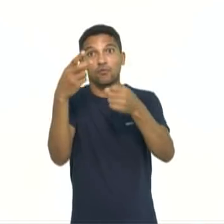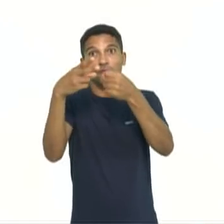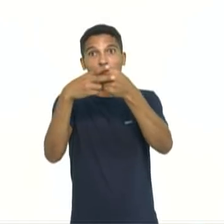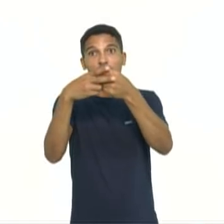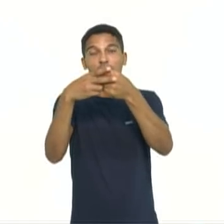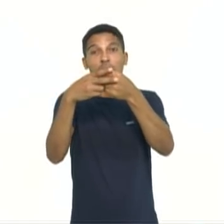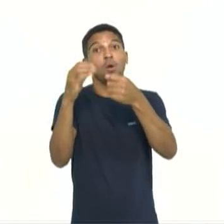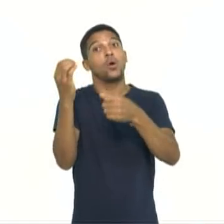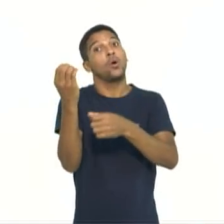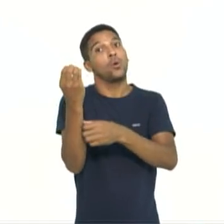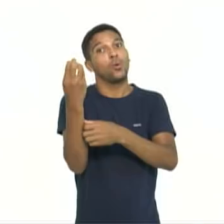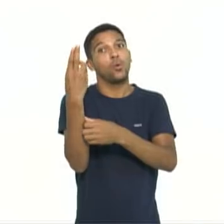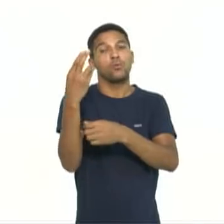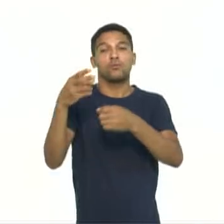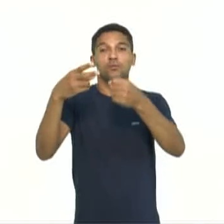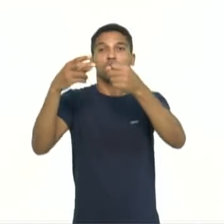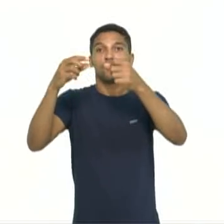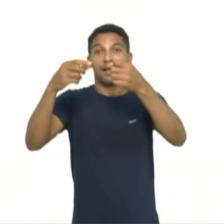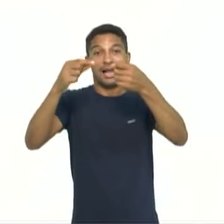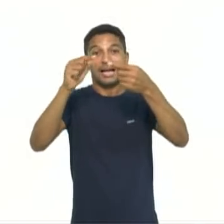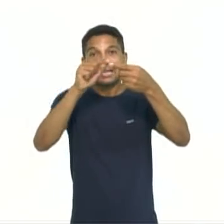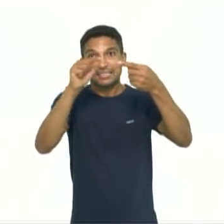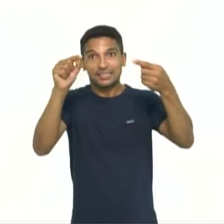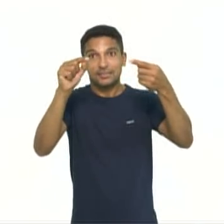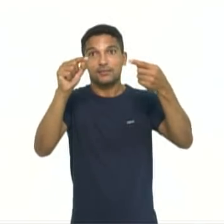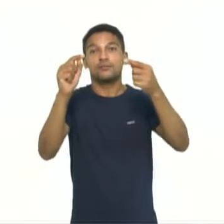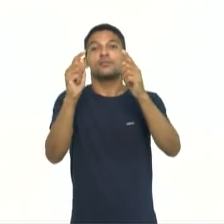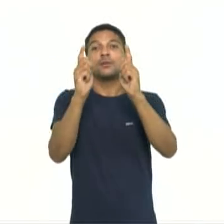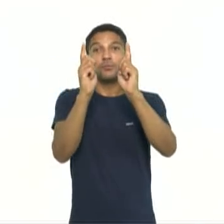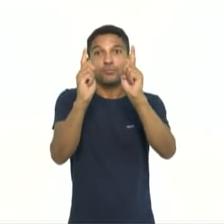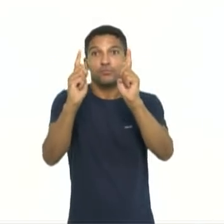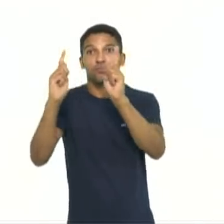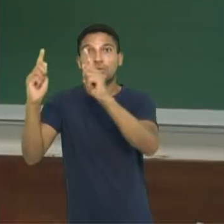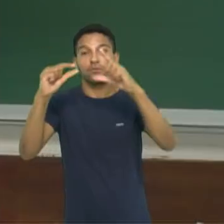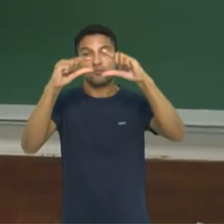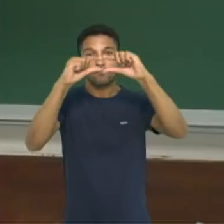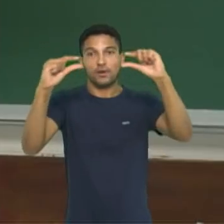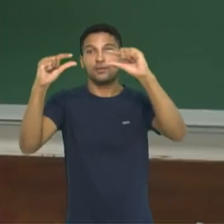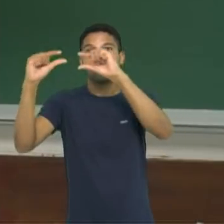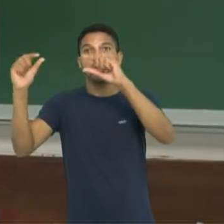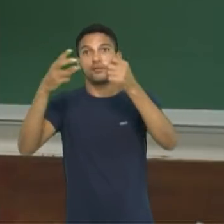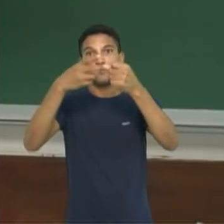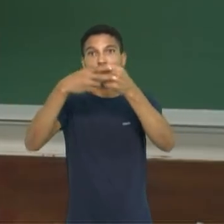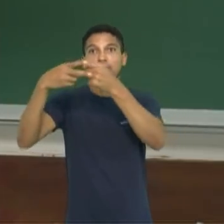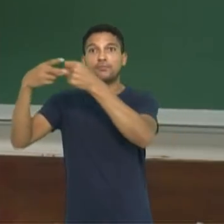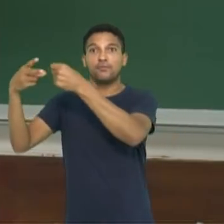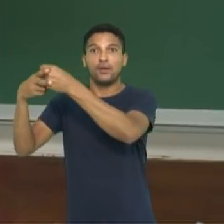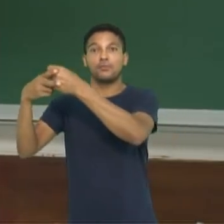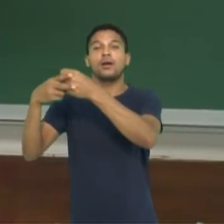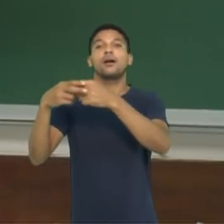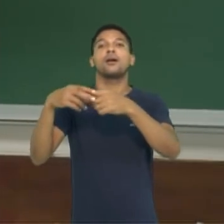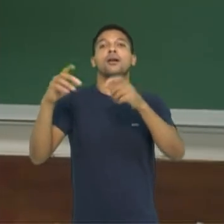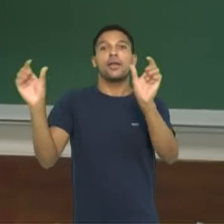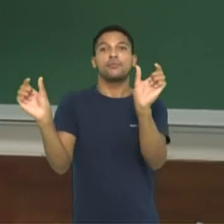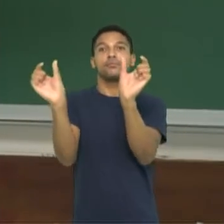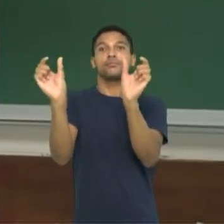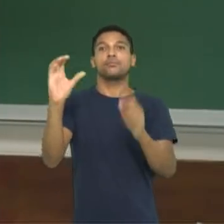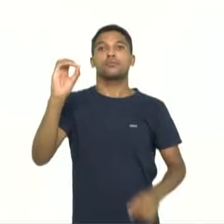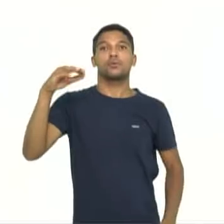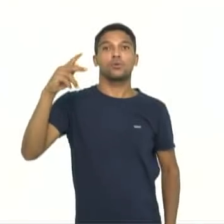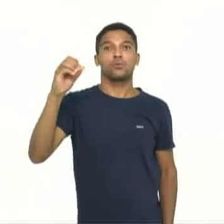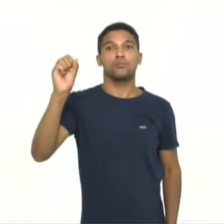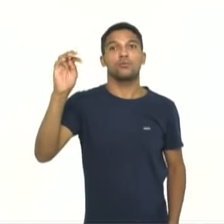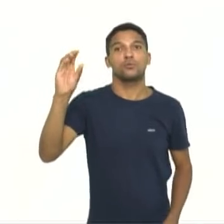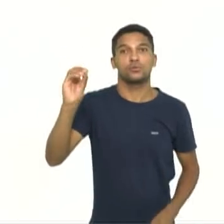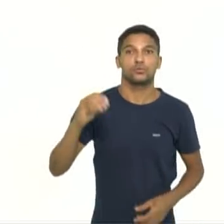com duas ou mais orações. Certo? Vamos ver aqui a classificação do período para ficar mais claro para a gente. Então, o período